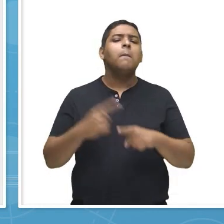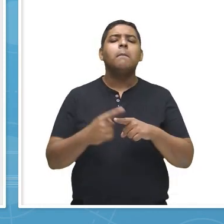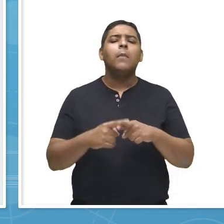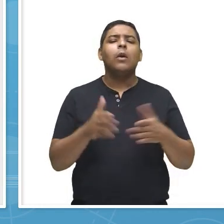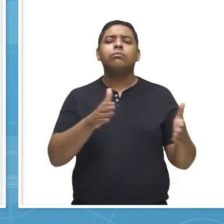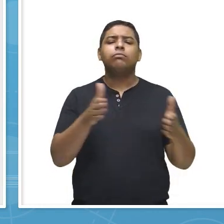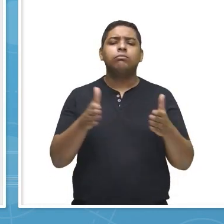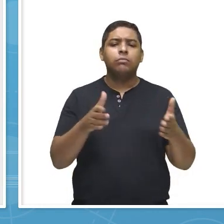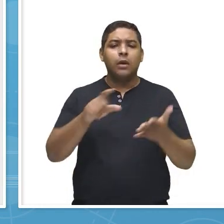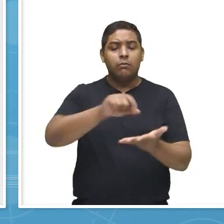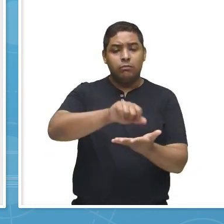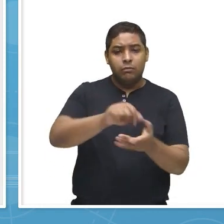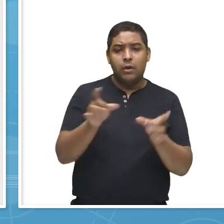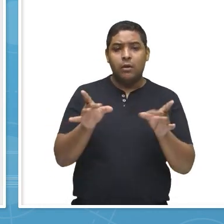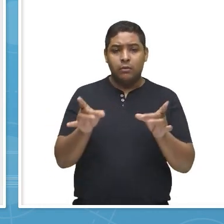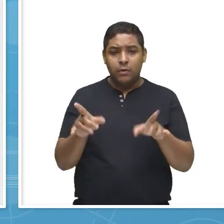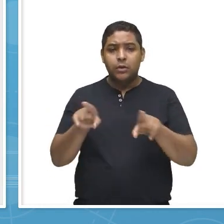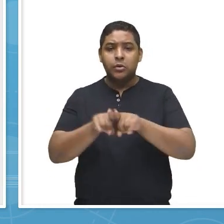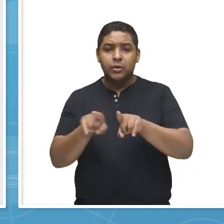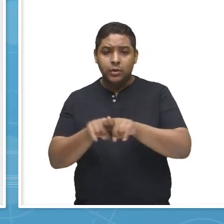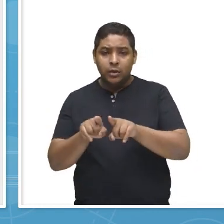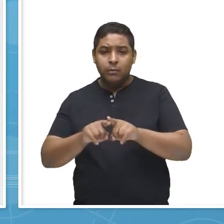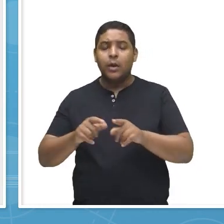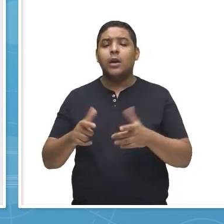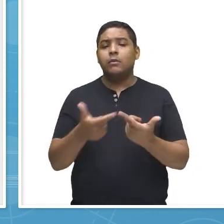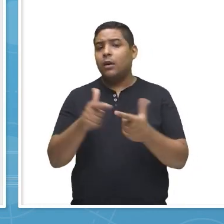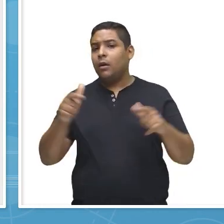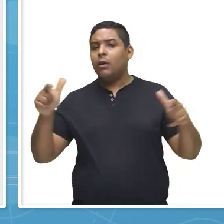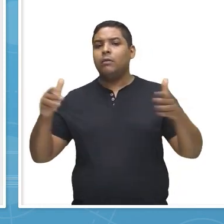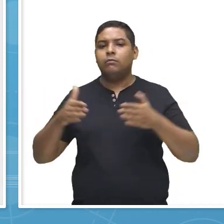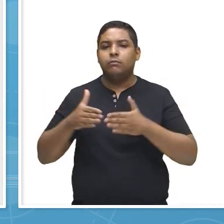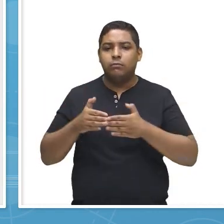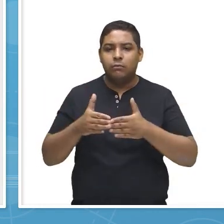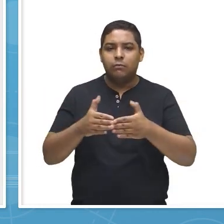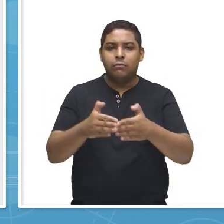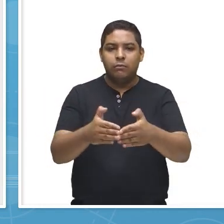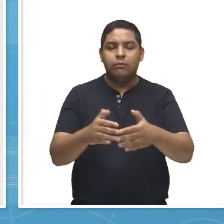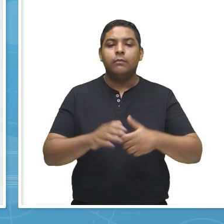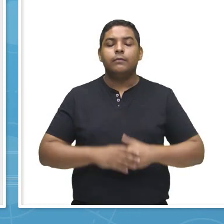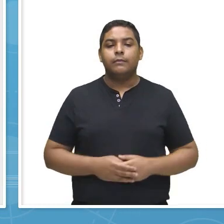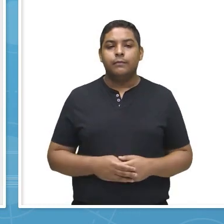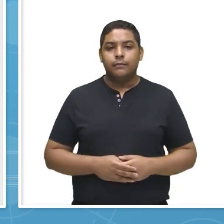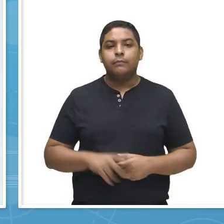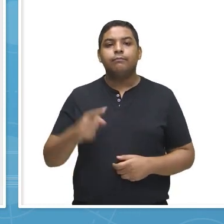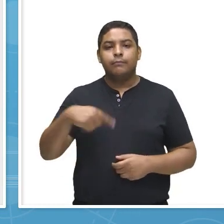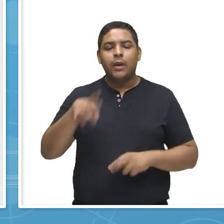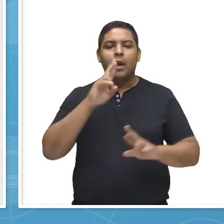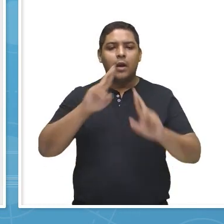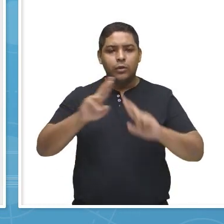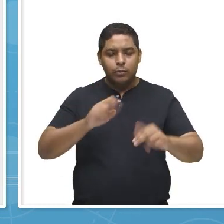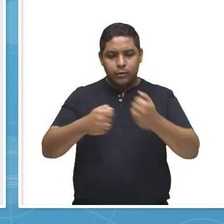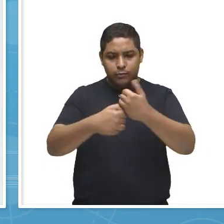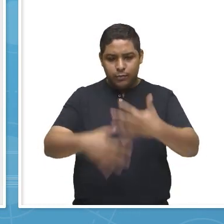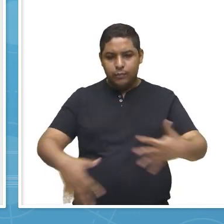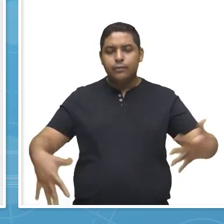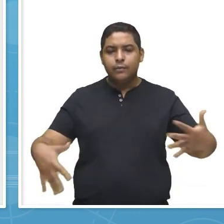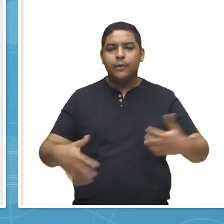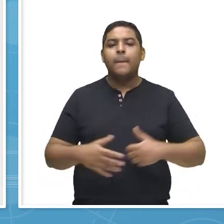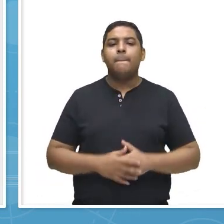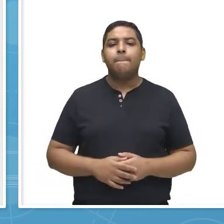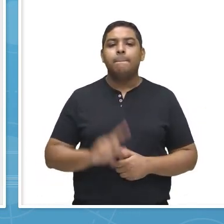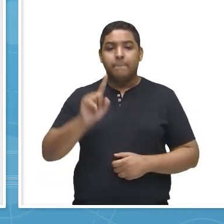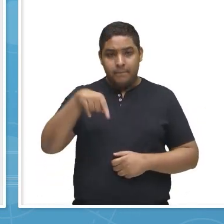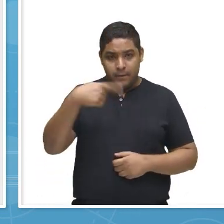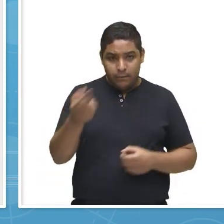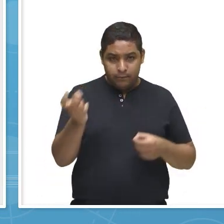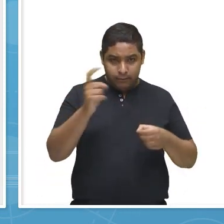do capitalismo comercial também ficou conhecida como as grandes navegações. Façam aí, coloquem no chat a resposta que já